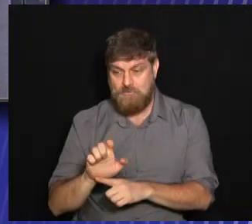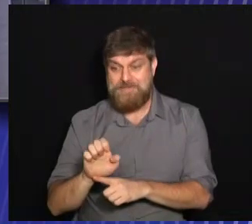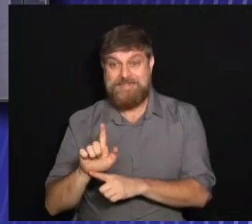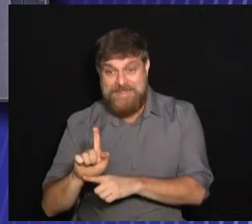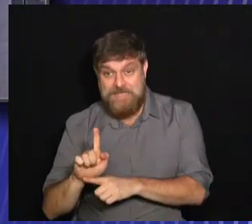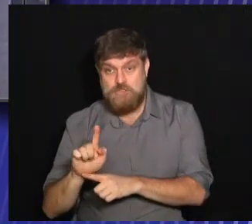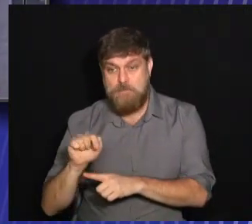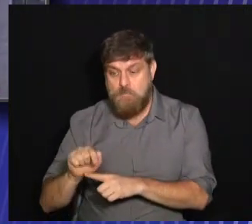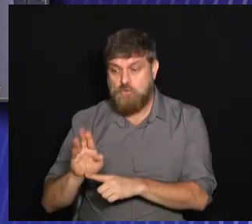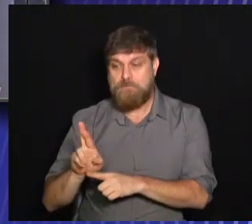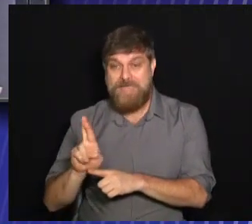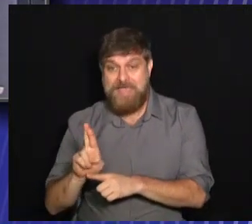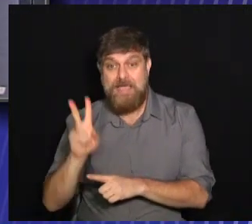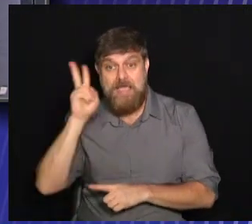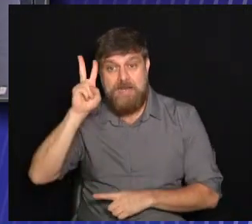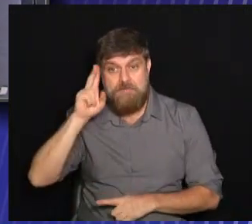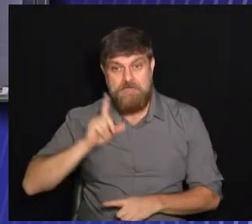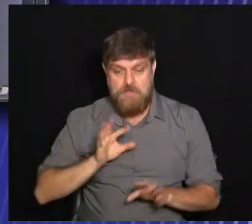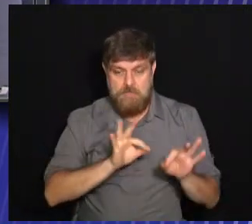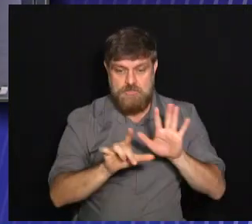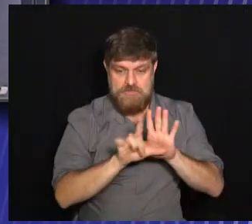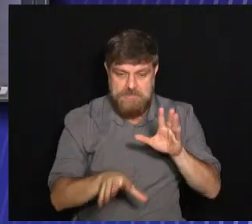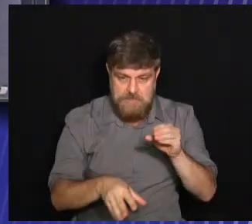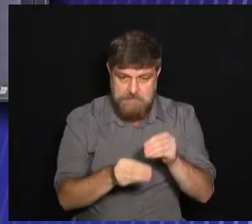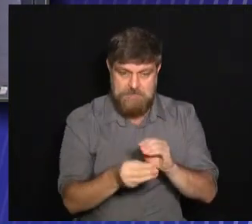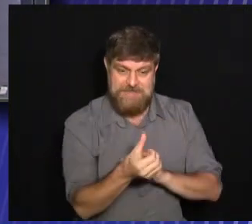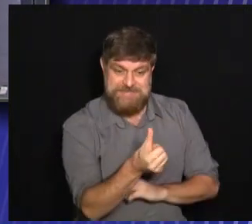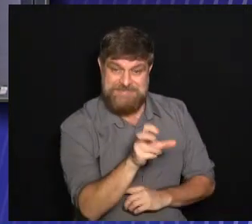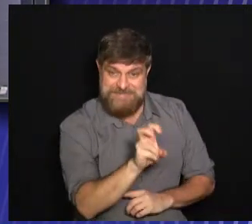campinas.sp.leg.br. Lembrando que um projeto de lei complementar é o